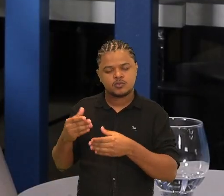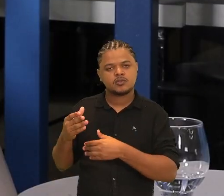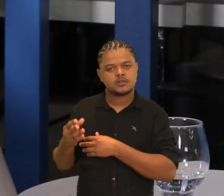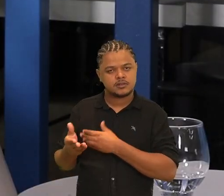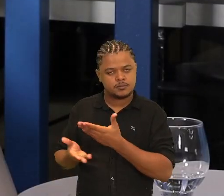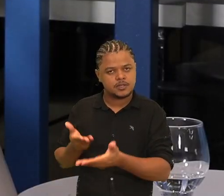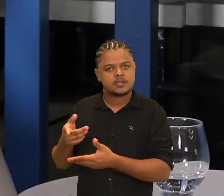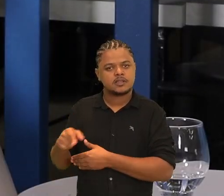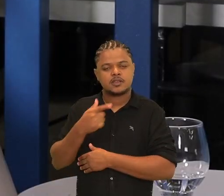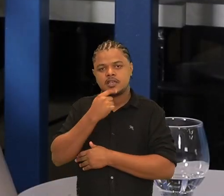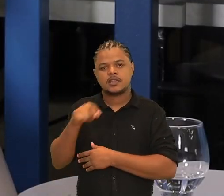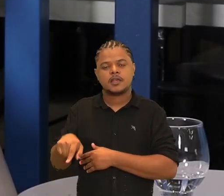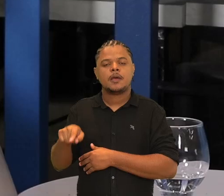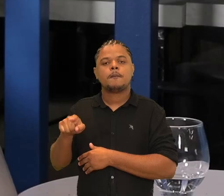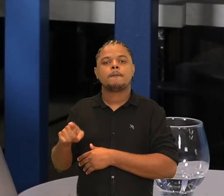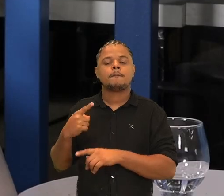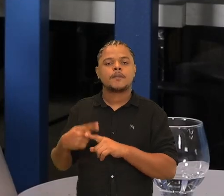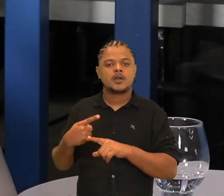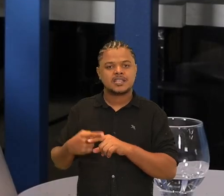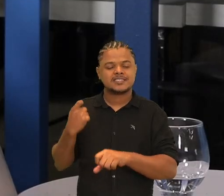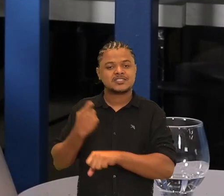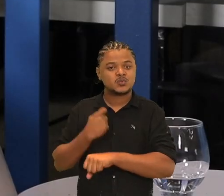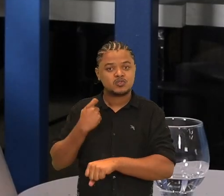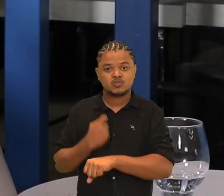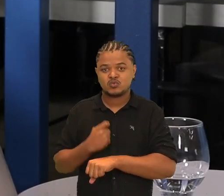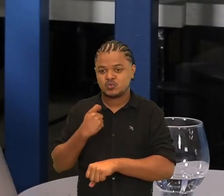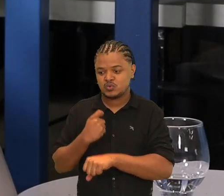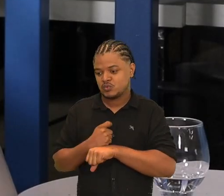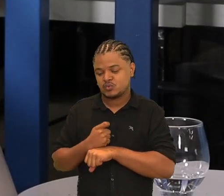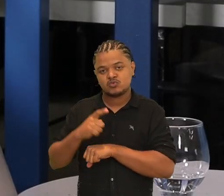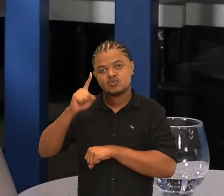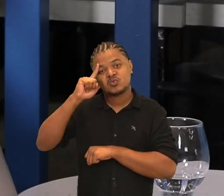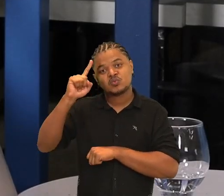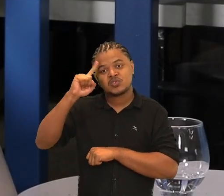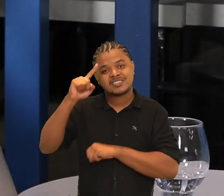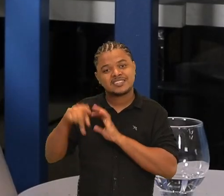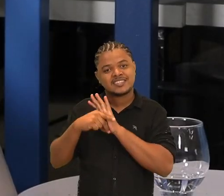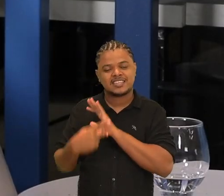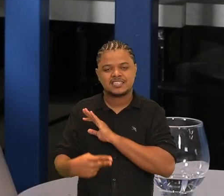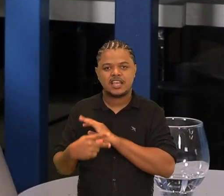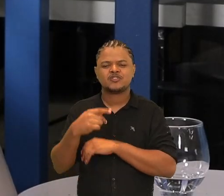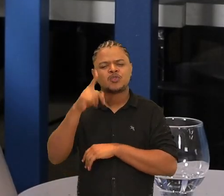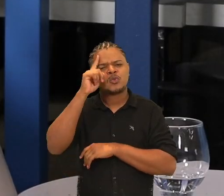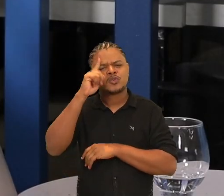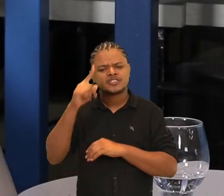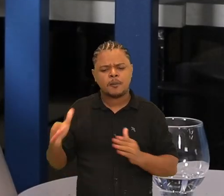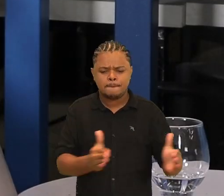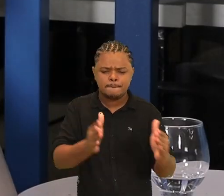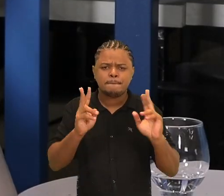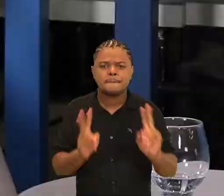mãe, é porque ele está muito rígido a rotina, né? Então todo dia você vai por aquele local e aí